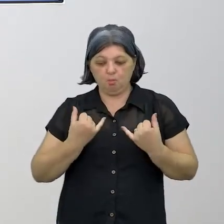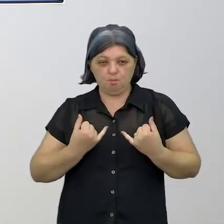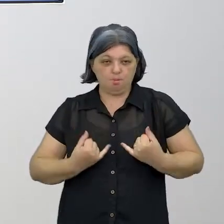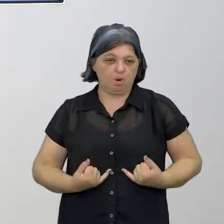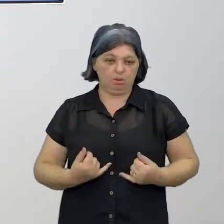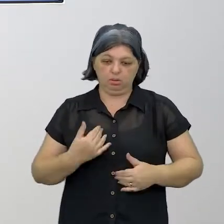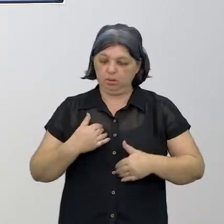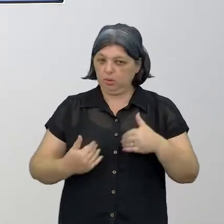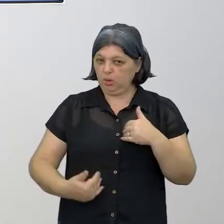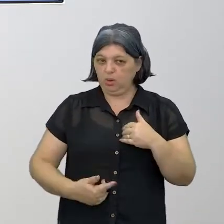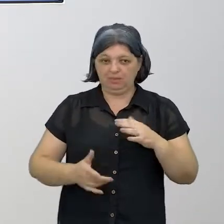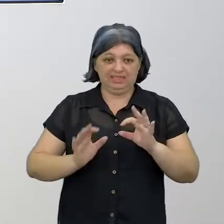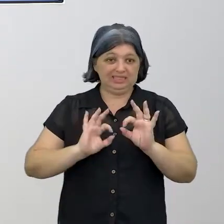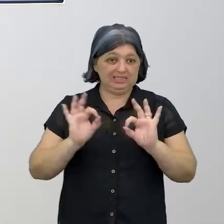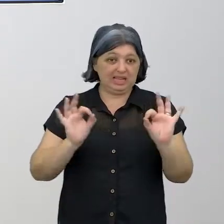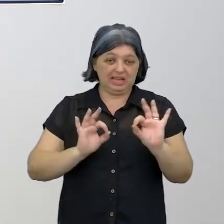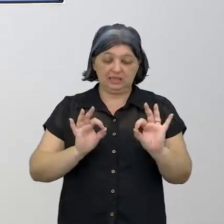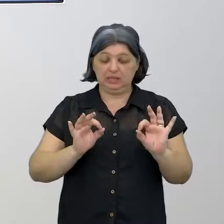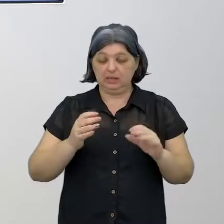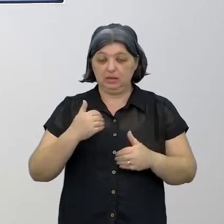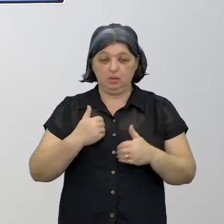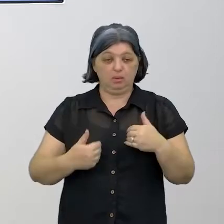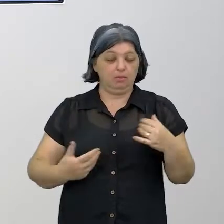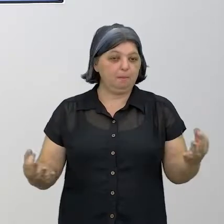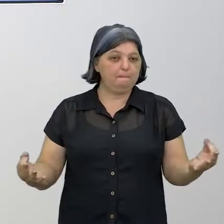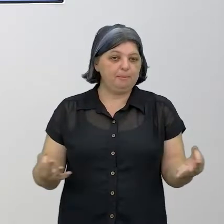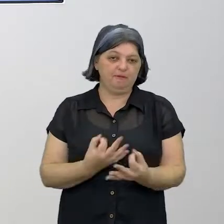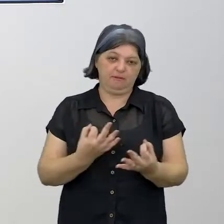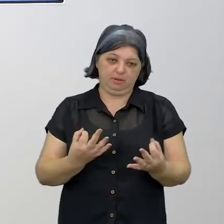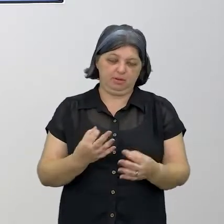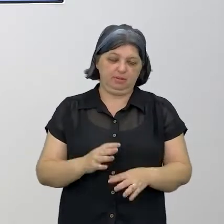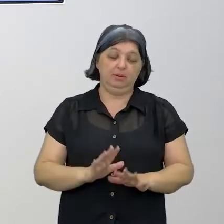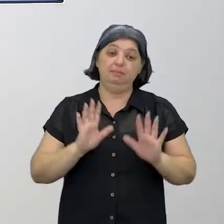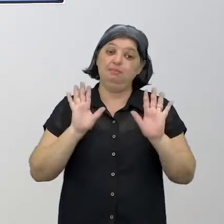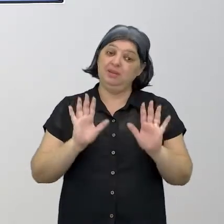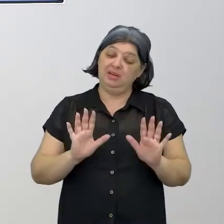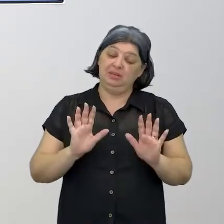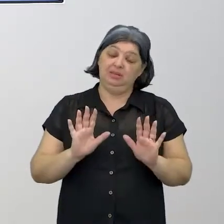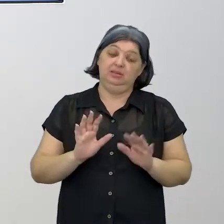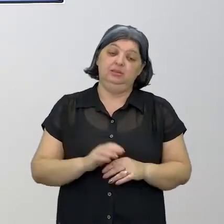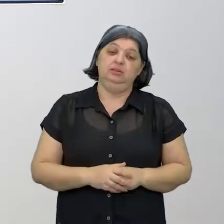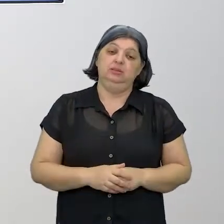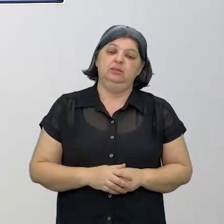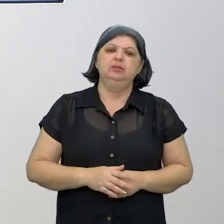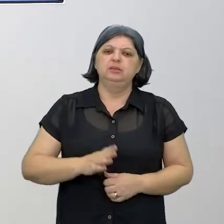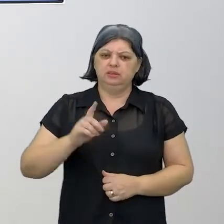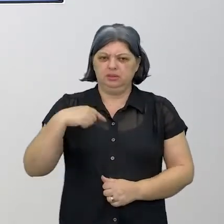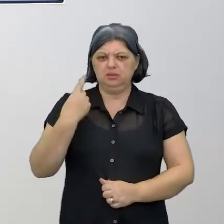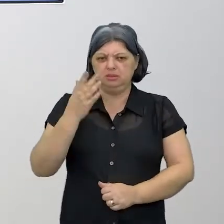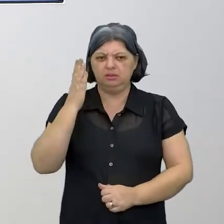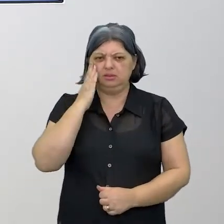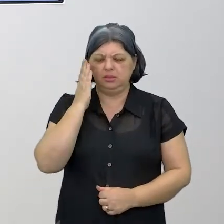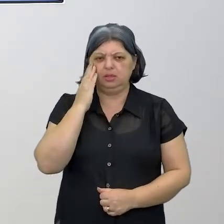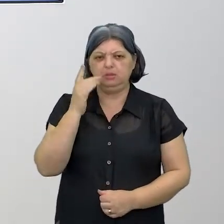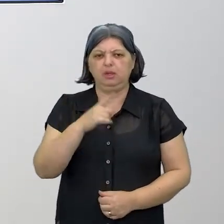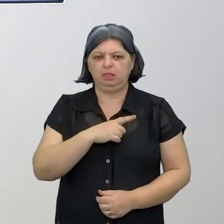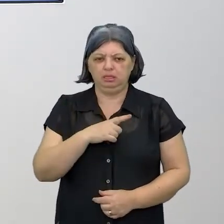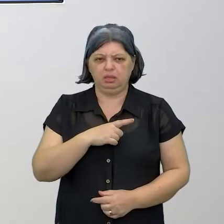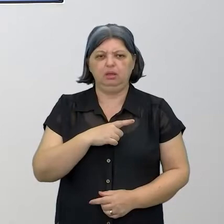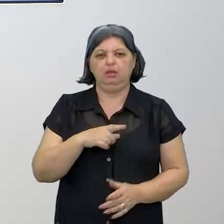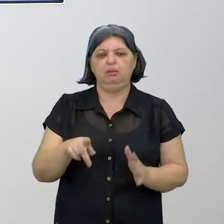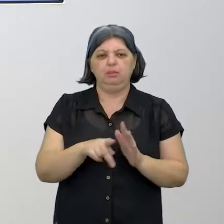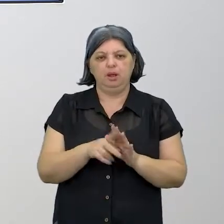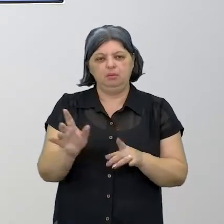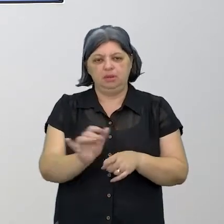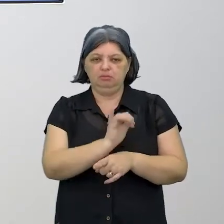tem uma celulite, um nada. Só que, por mais que a gente saiba que existem filtros, que